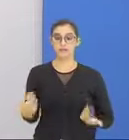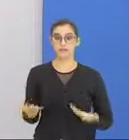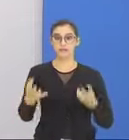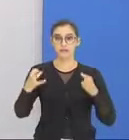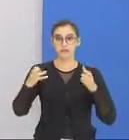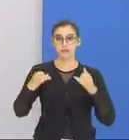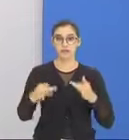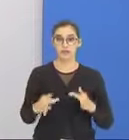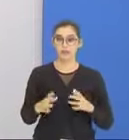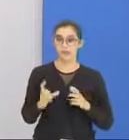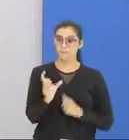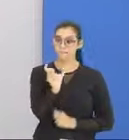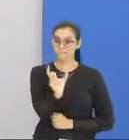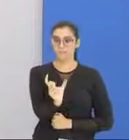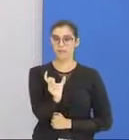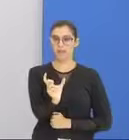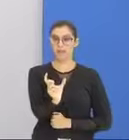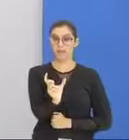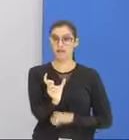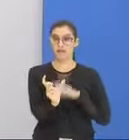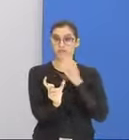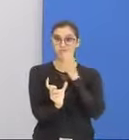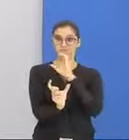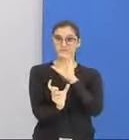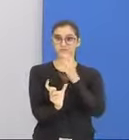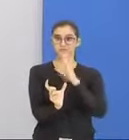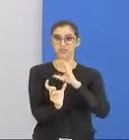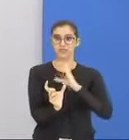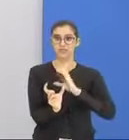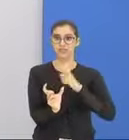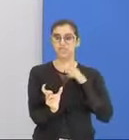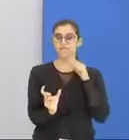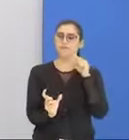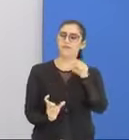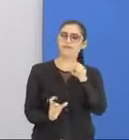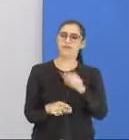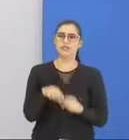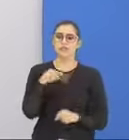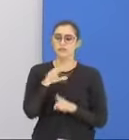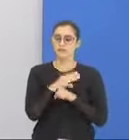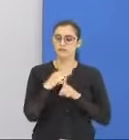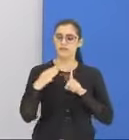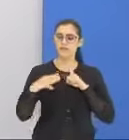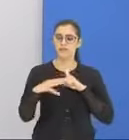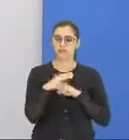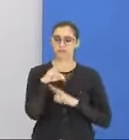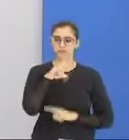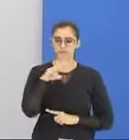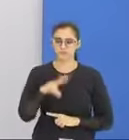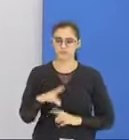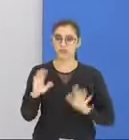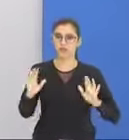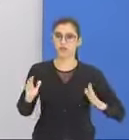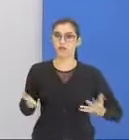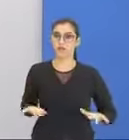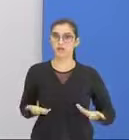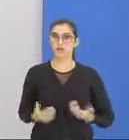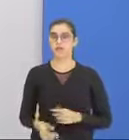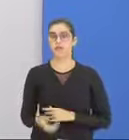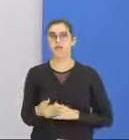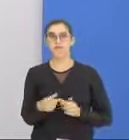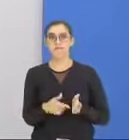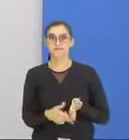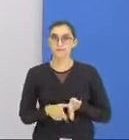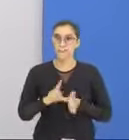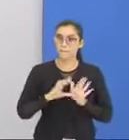palavra ciência para você, que está aí numa comunidade, me assistindo agora, nós vimos semana passada, ciência e tecnologia,